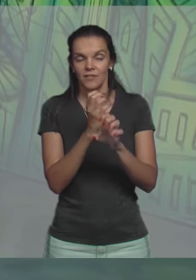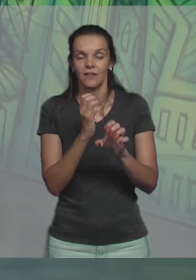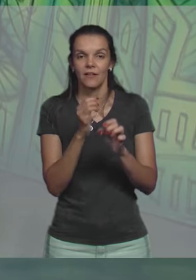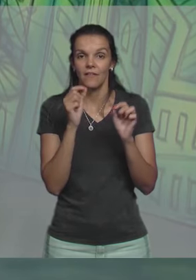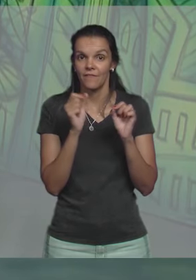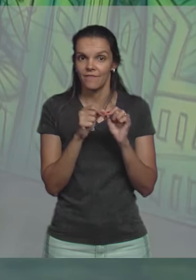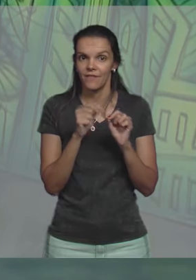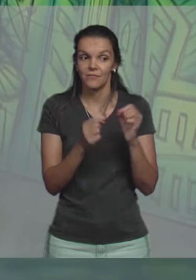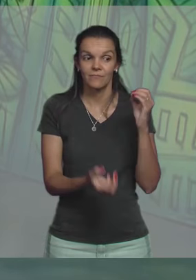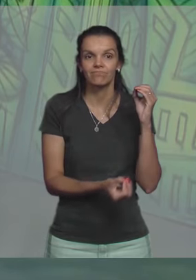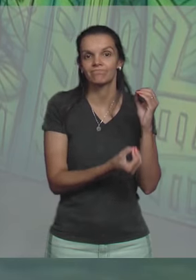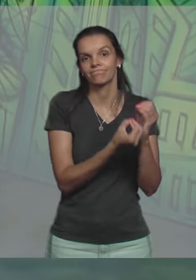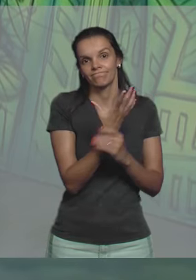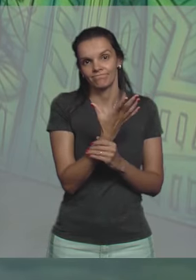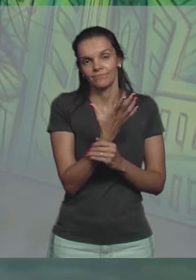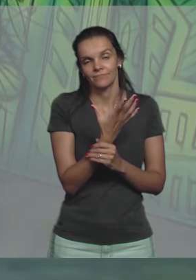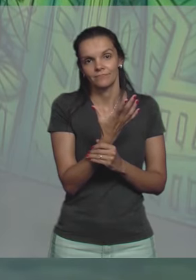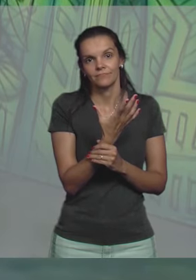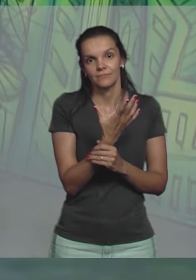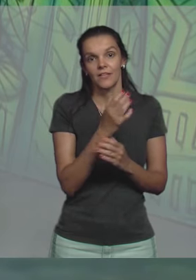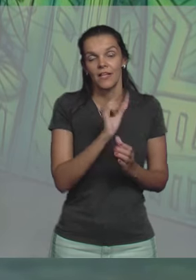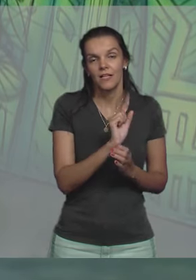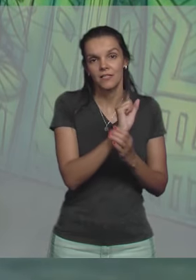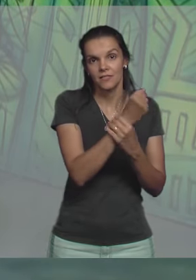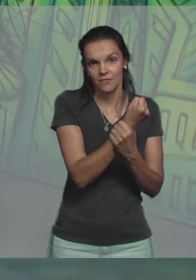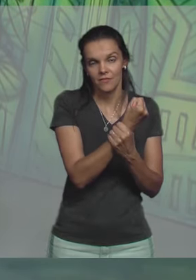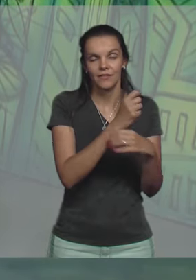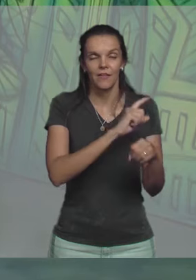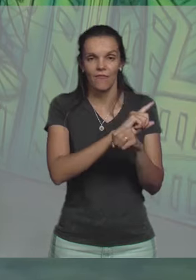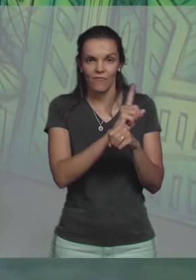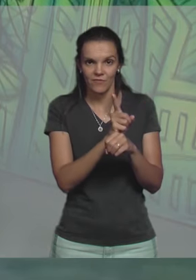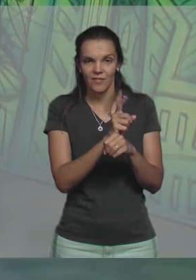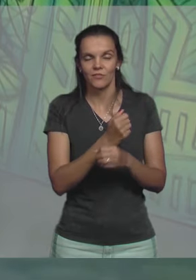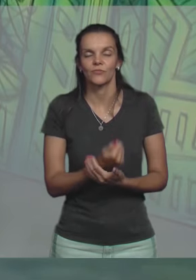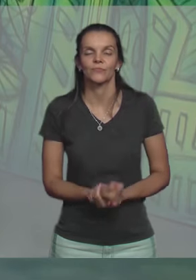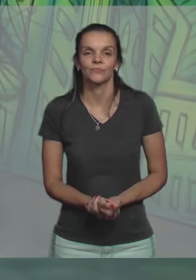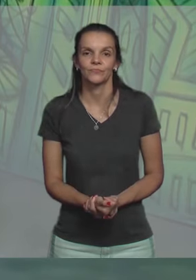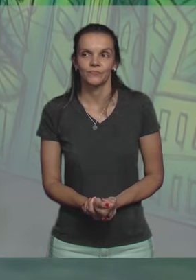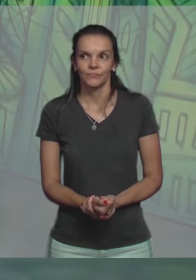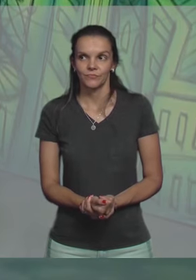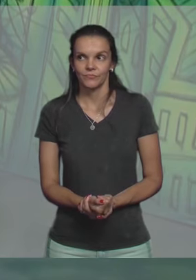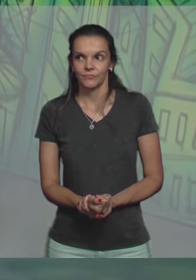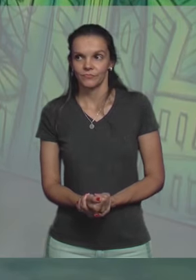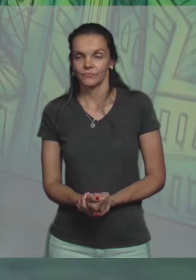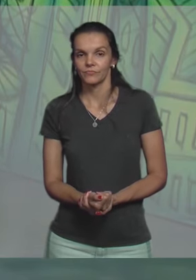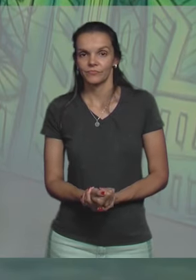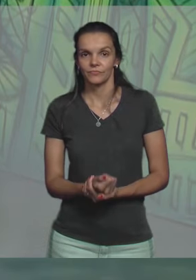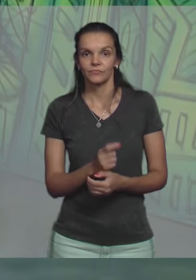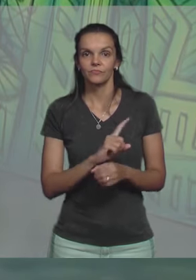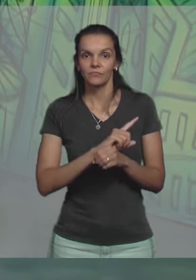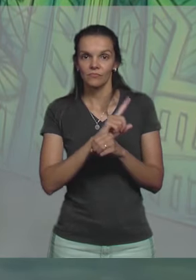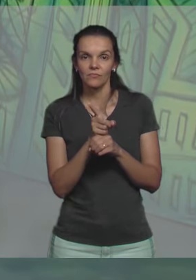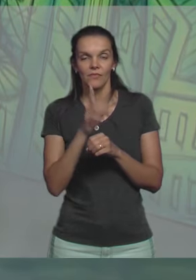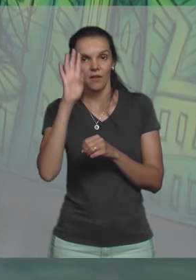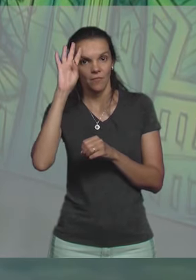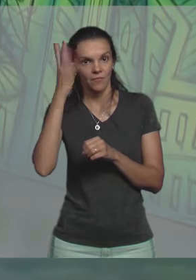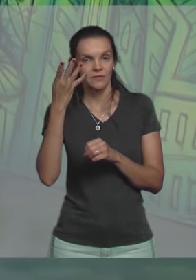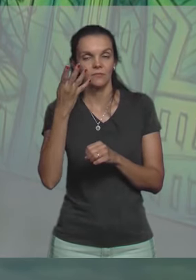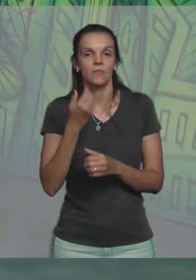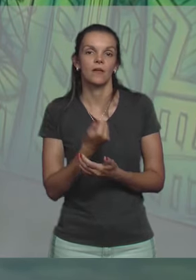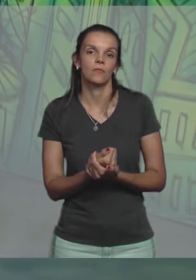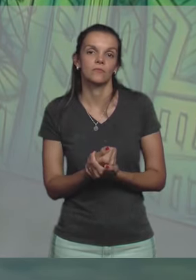para resolver, para tentar minimizar a questão da segurança, da velocidade. A velocidade, como eu disse, é o principal